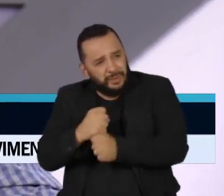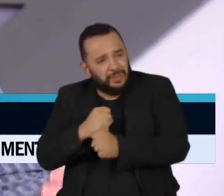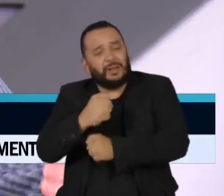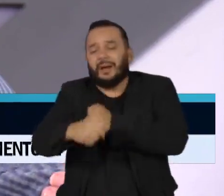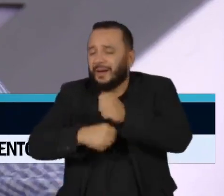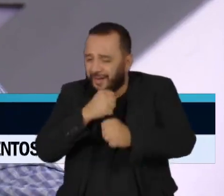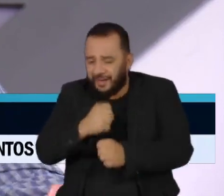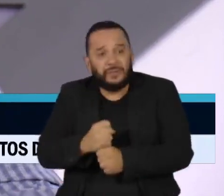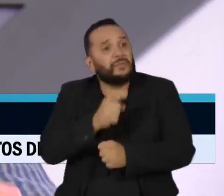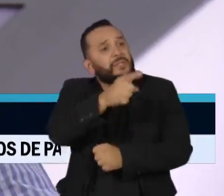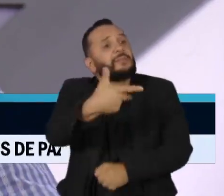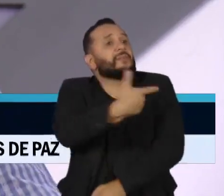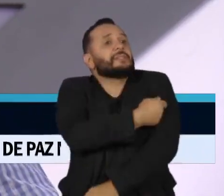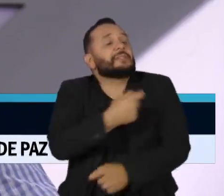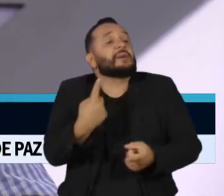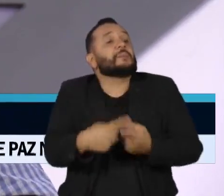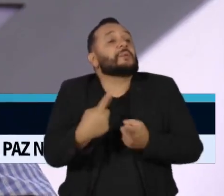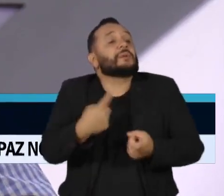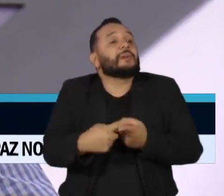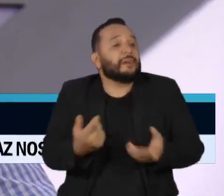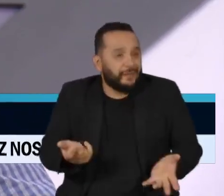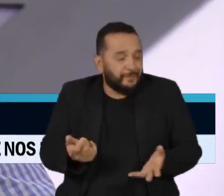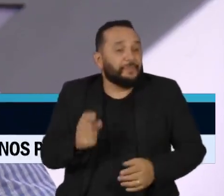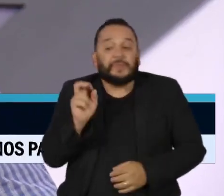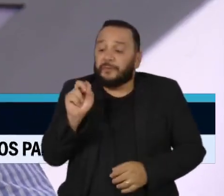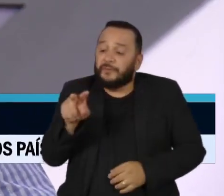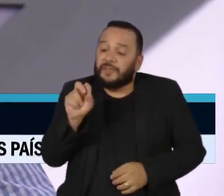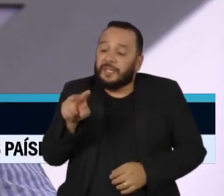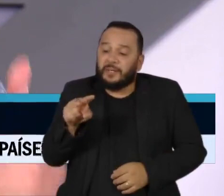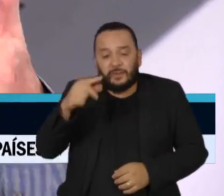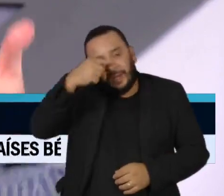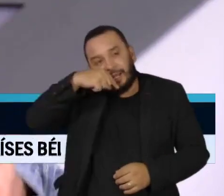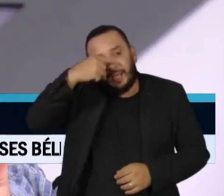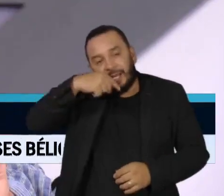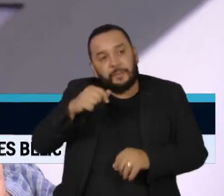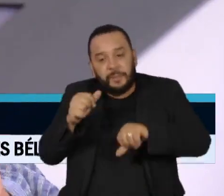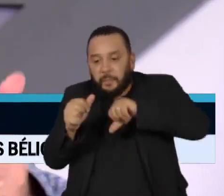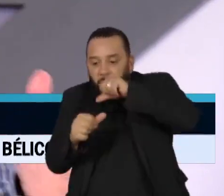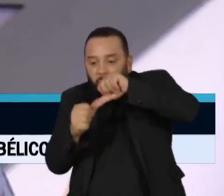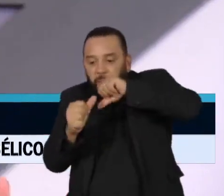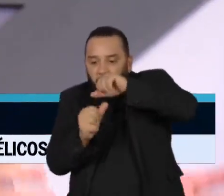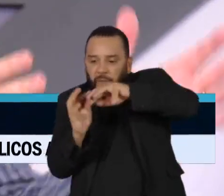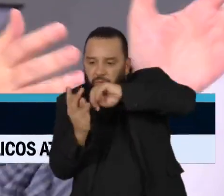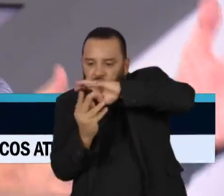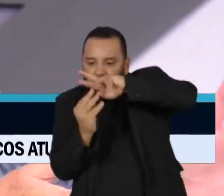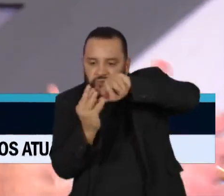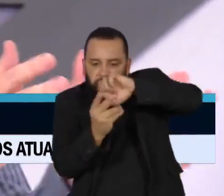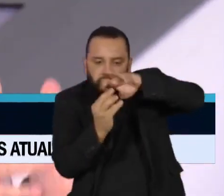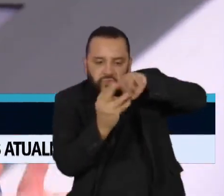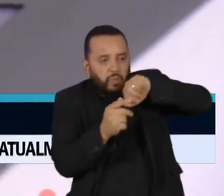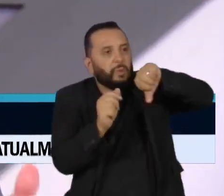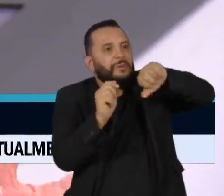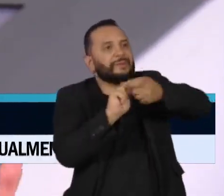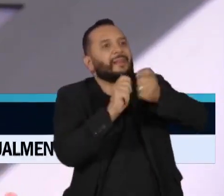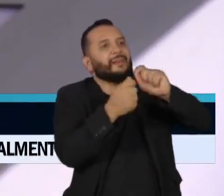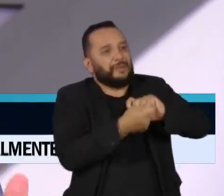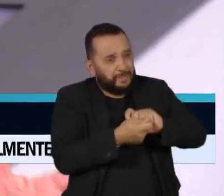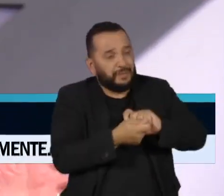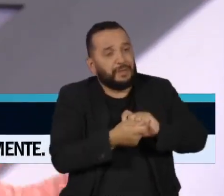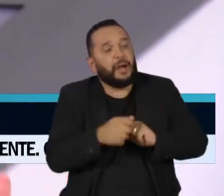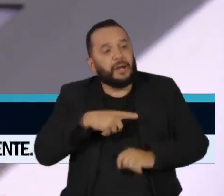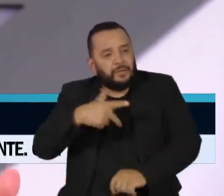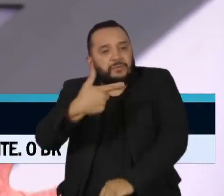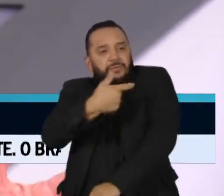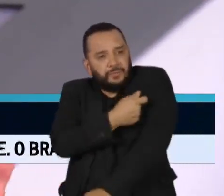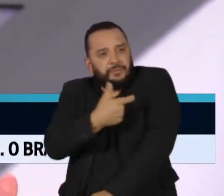todo ano você tem que se vacinar porque as cepas dos vírus da gripe mudaram. Então, agora já temos isso